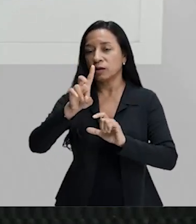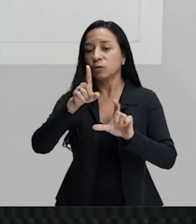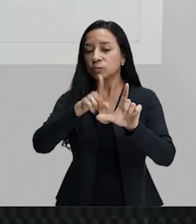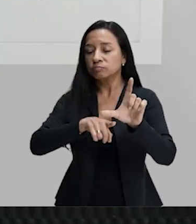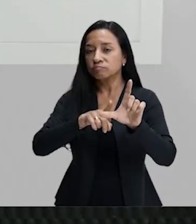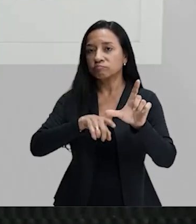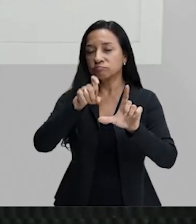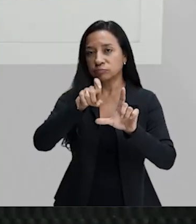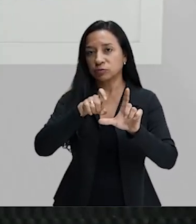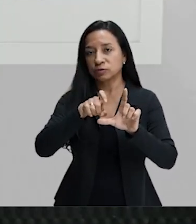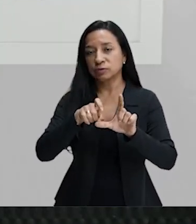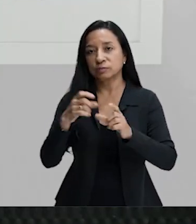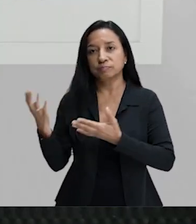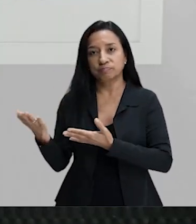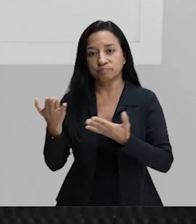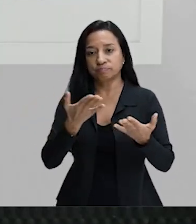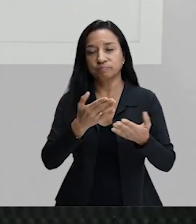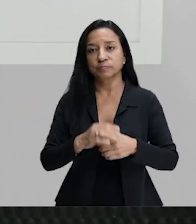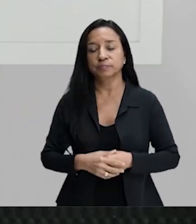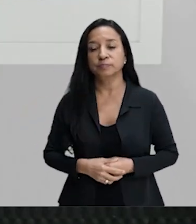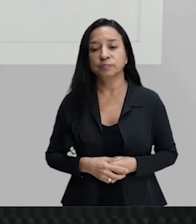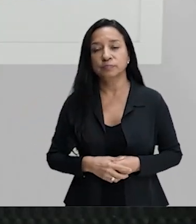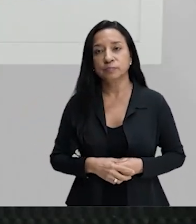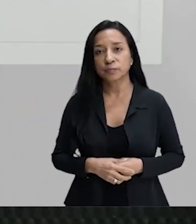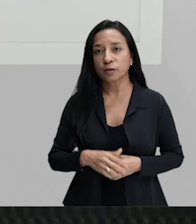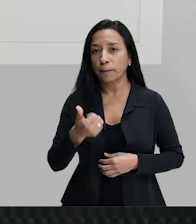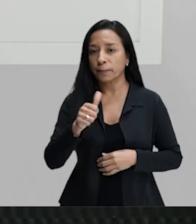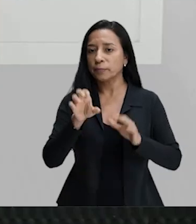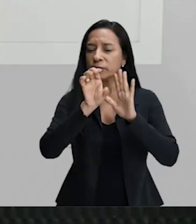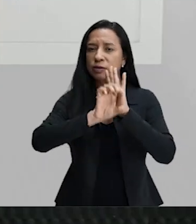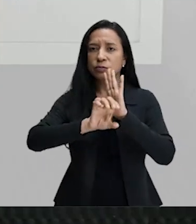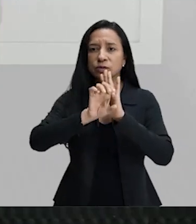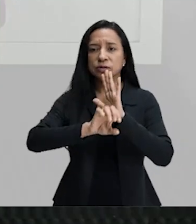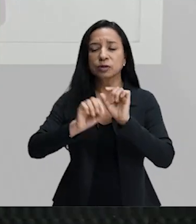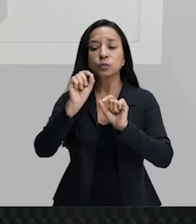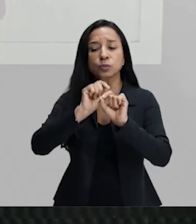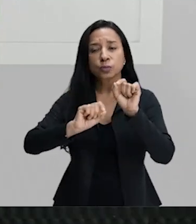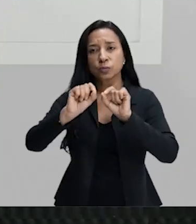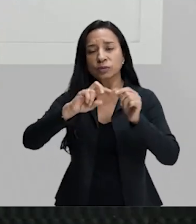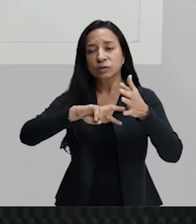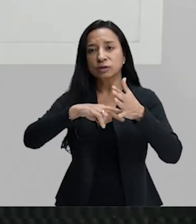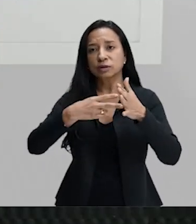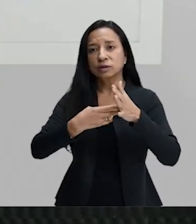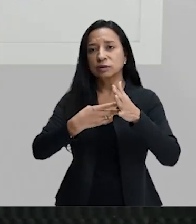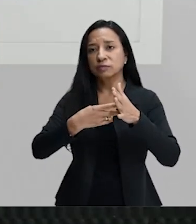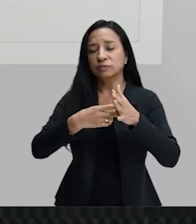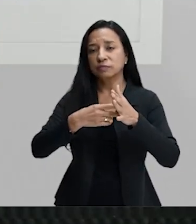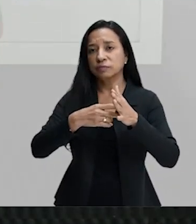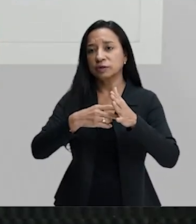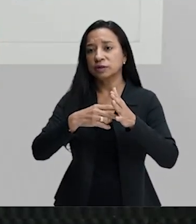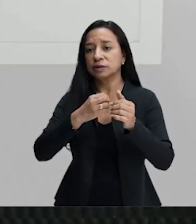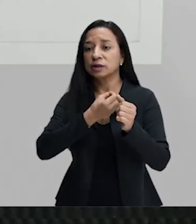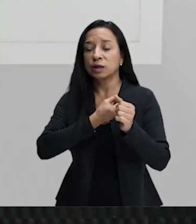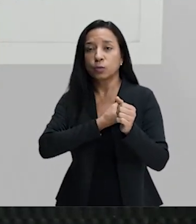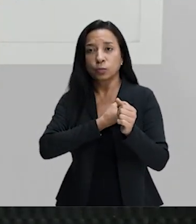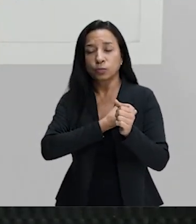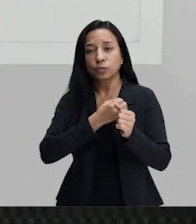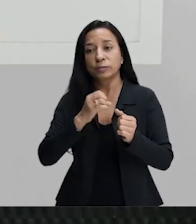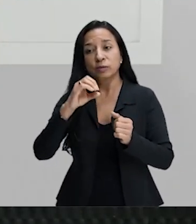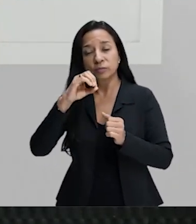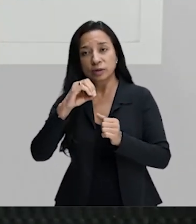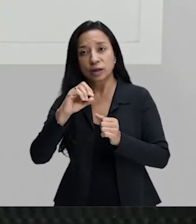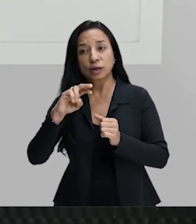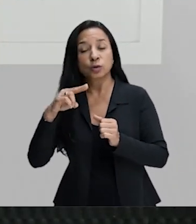e vamos lá. Olha só, primeiro um conceito, né? O que nós chamamos de zeros ou raízes de uma equação, tá?